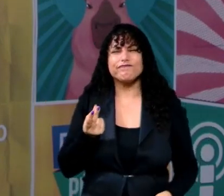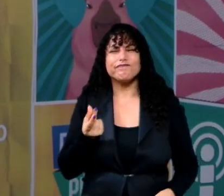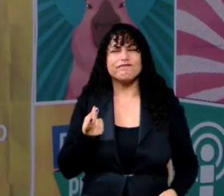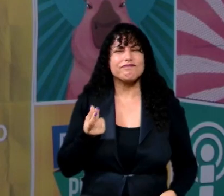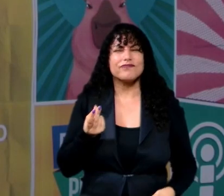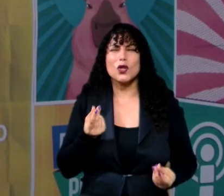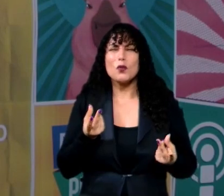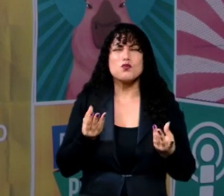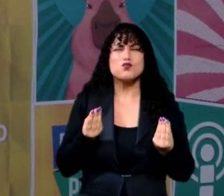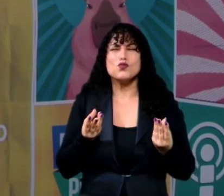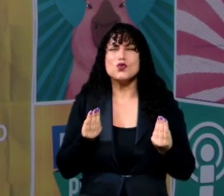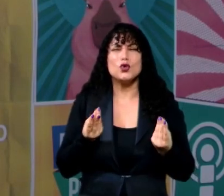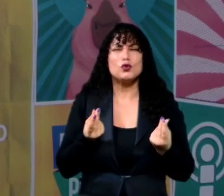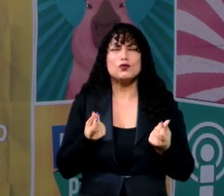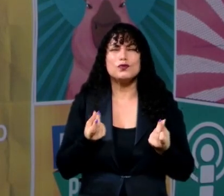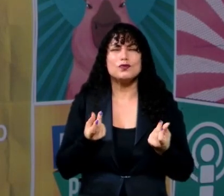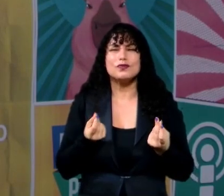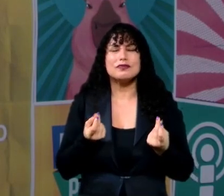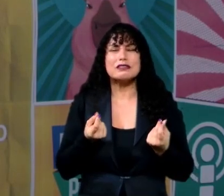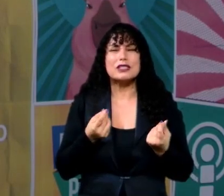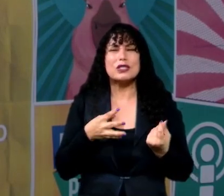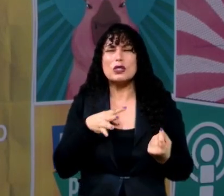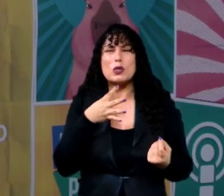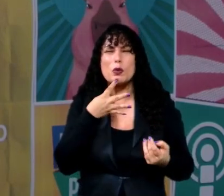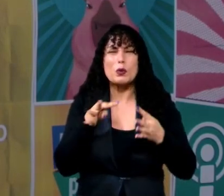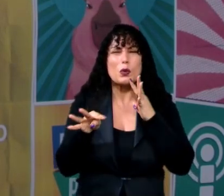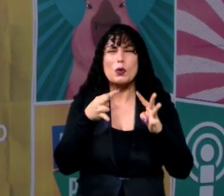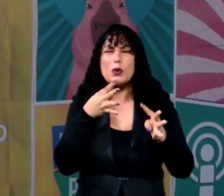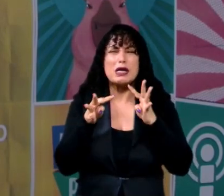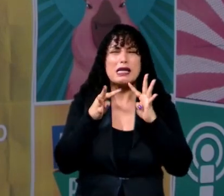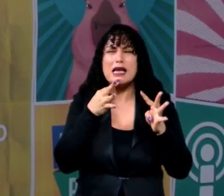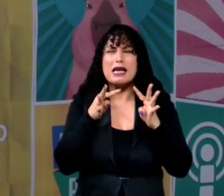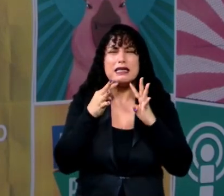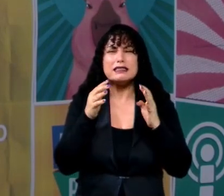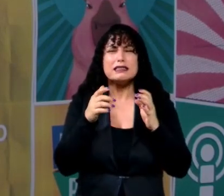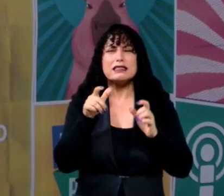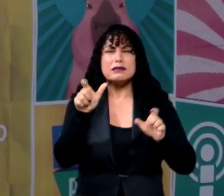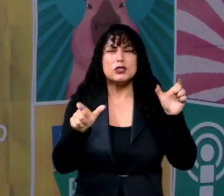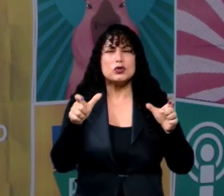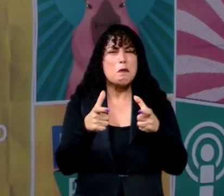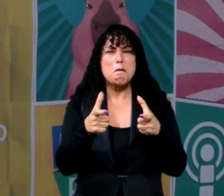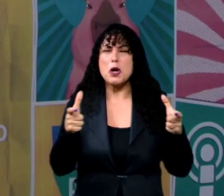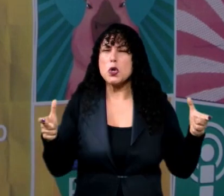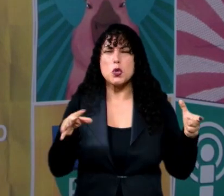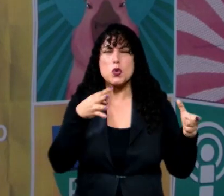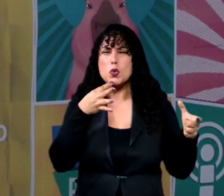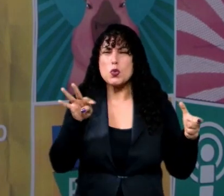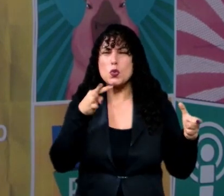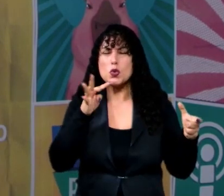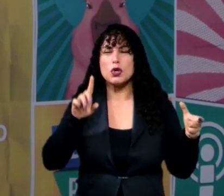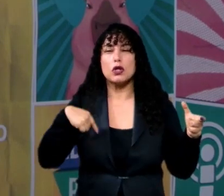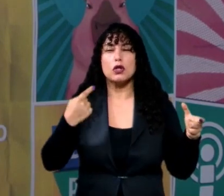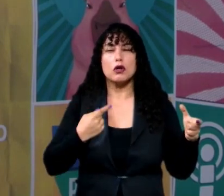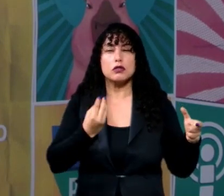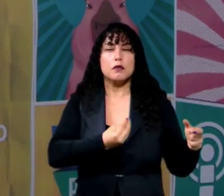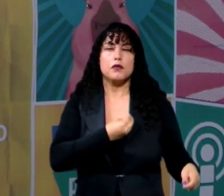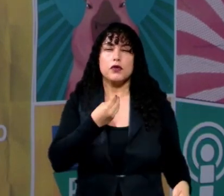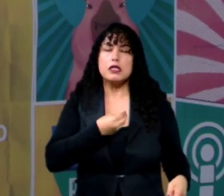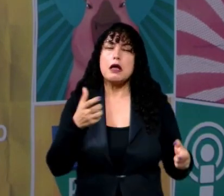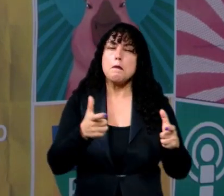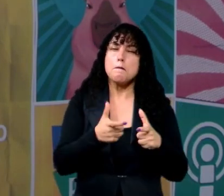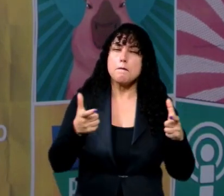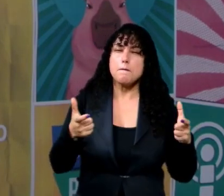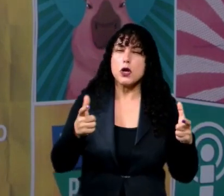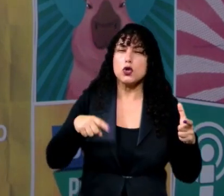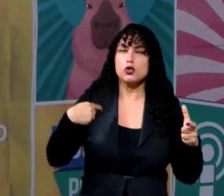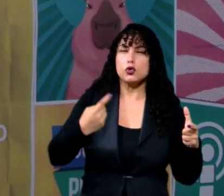é muito desconhecido para a maioria das pessoas, porque nós estamos vivendo, a maioria